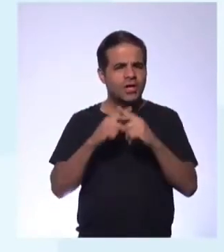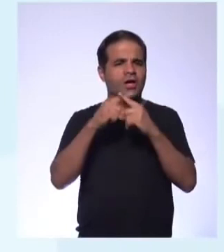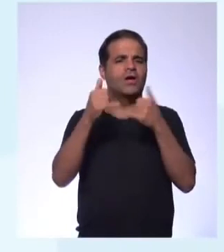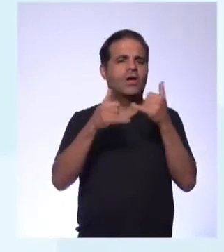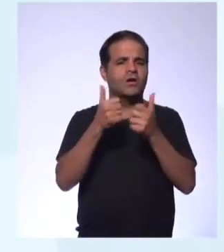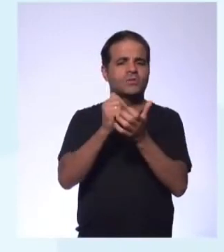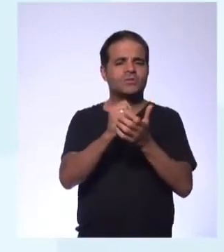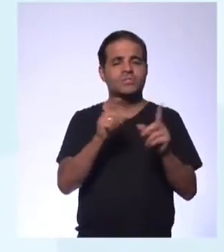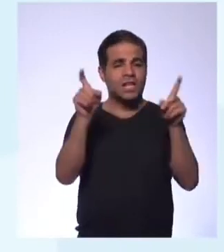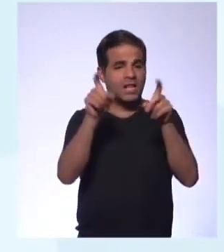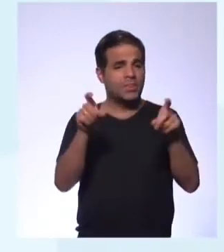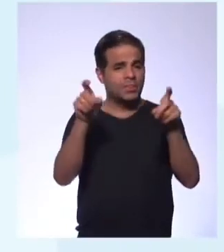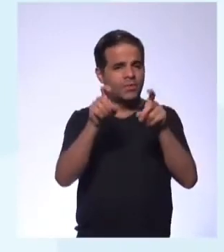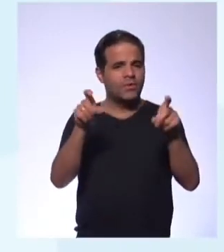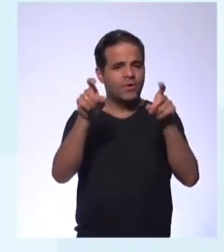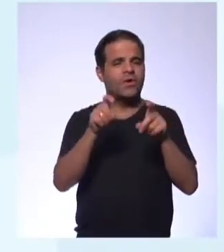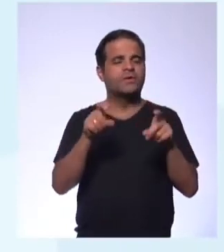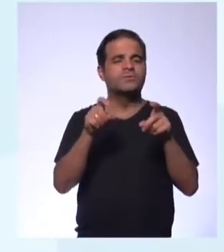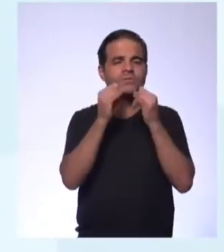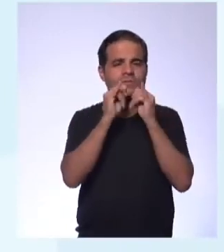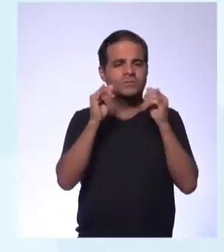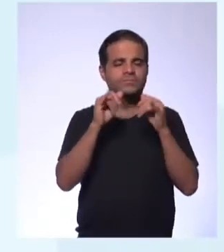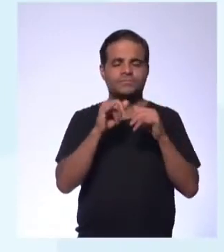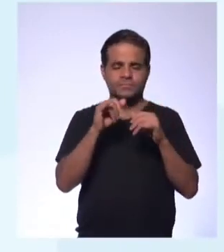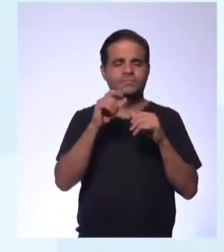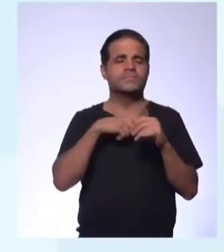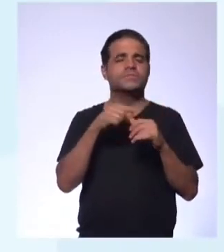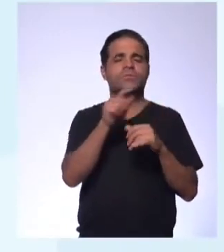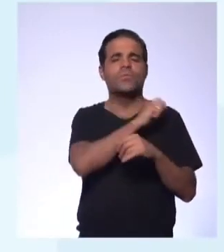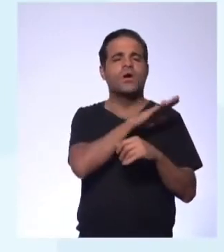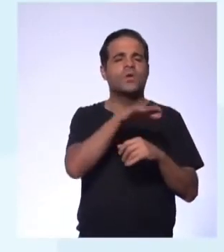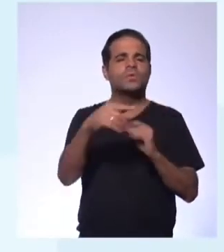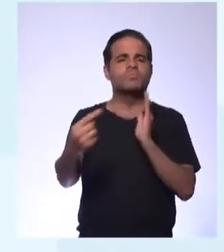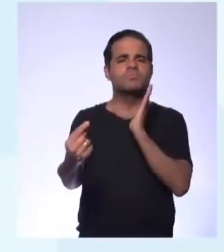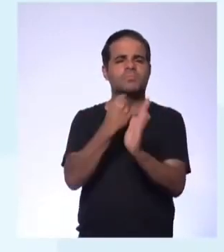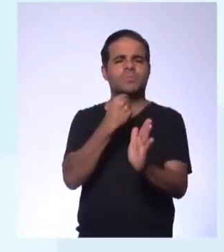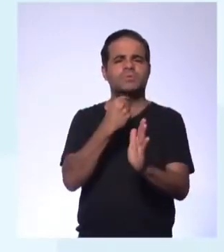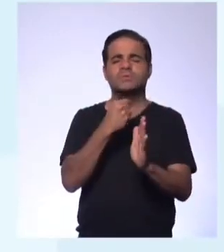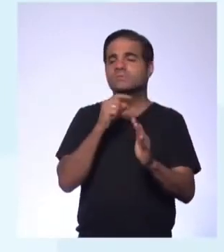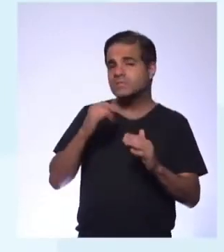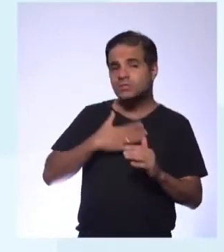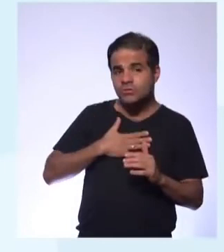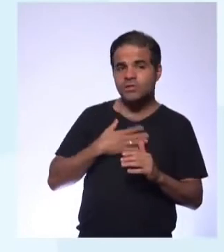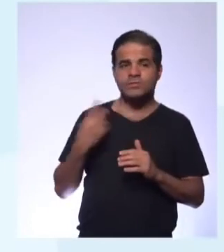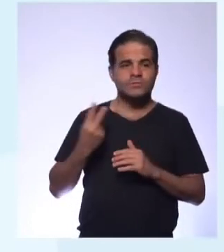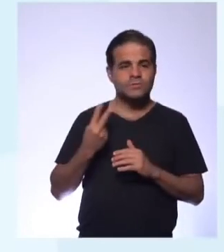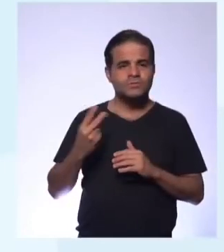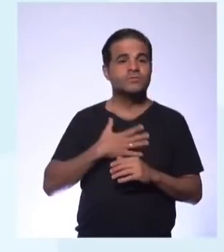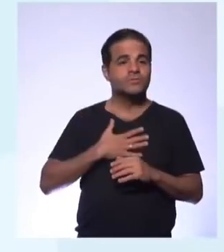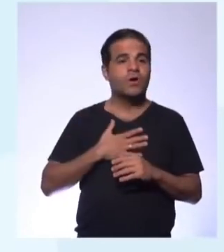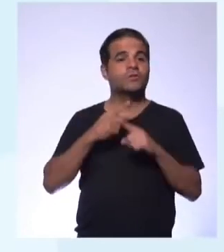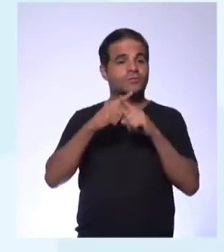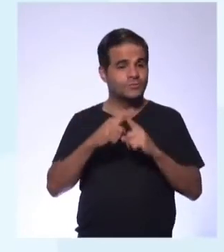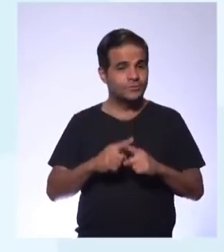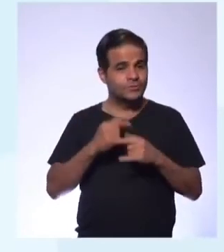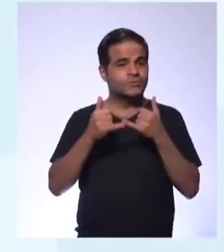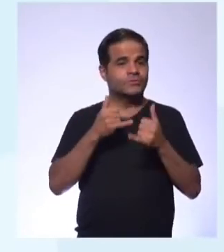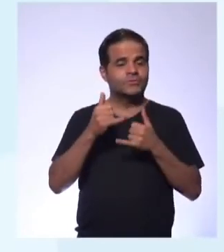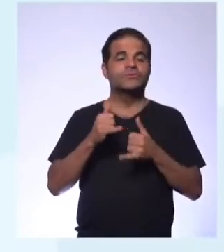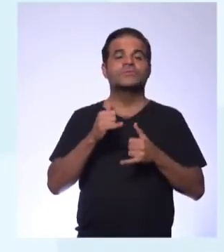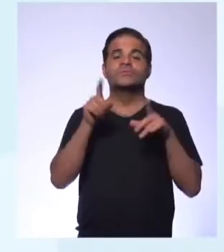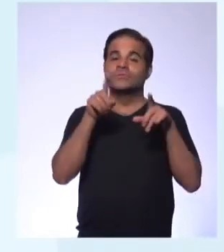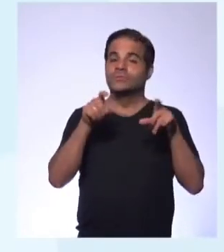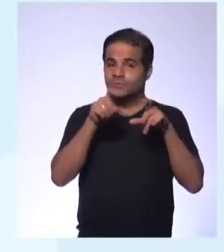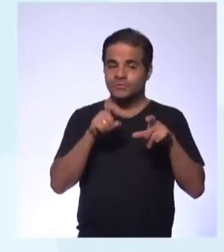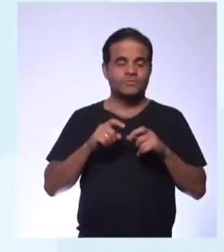Jogos eletrônicos. Bacana. Que tinha um aluno, né, perguntando para mim e para o Mauro se a gente gosta de jogos eletrônicos. Não vamos responder